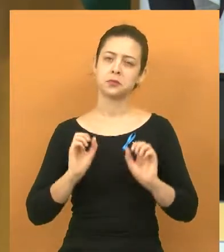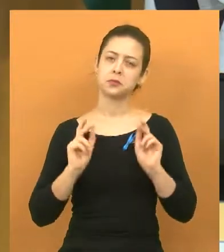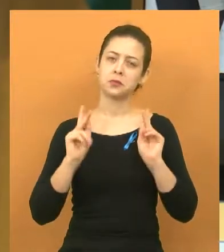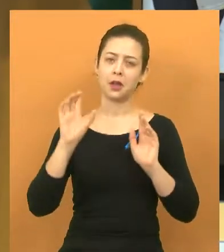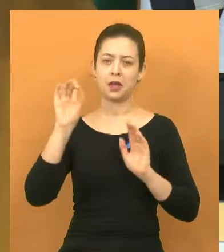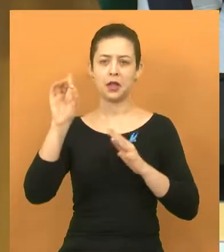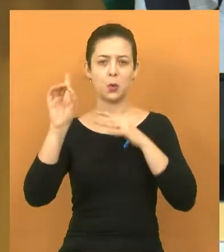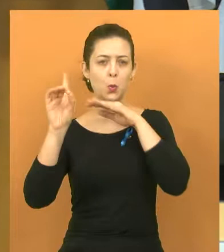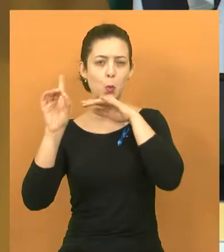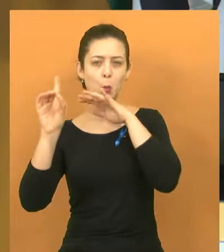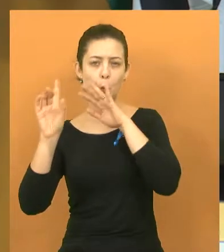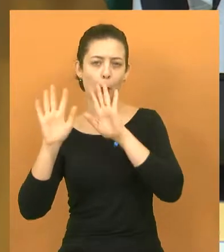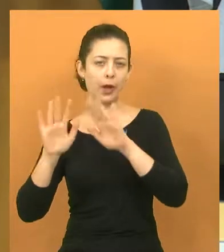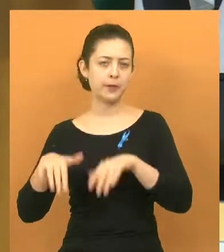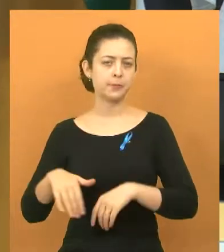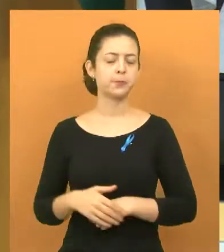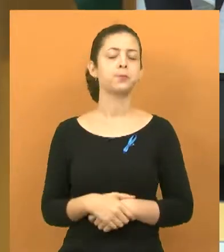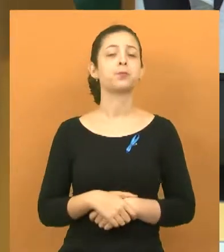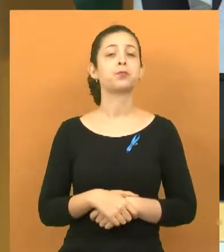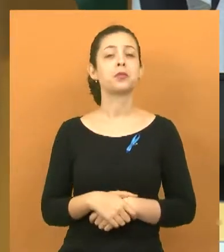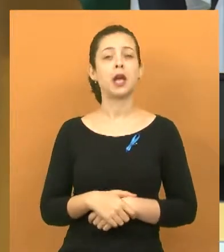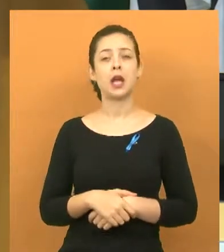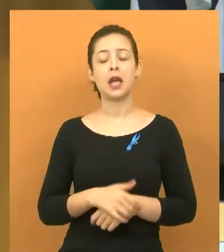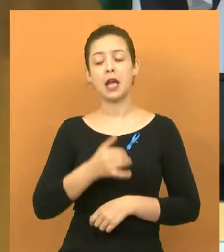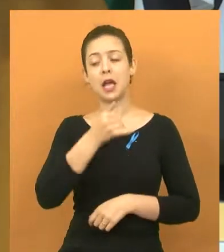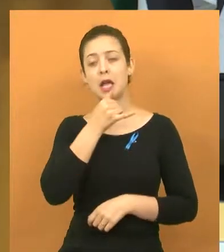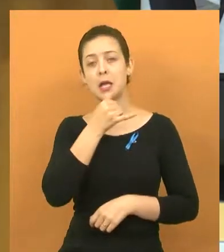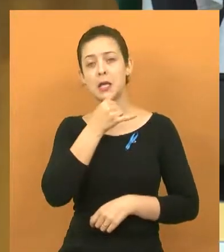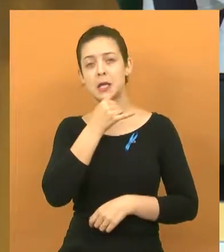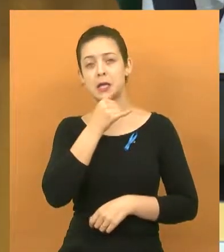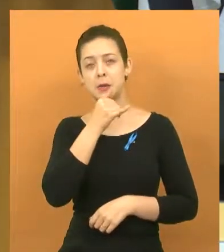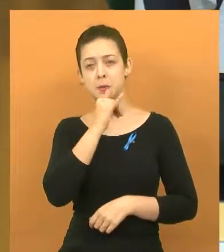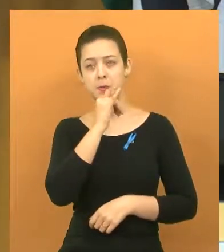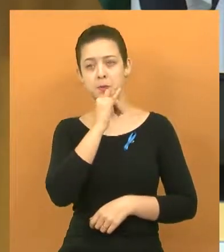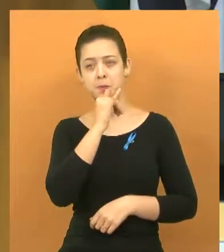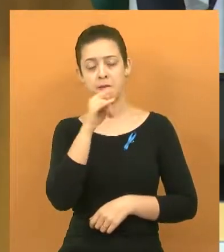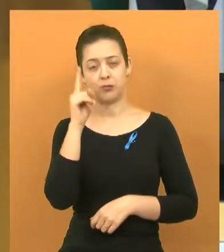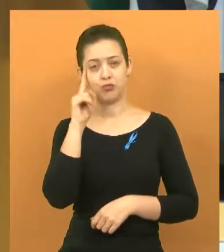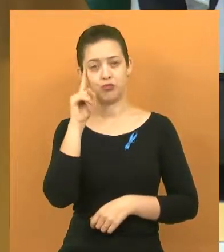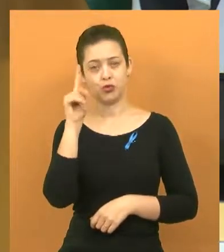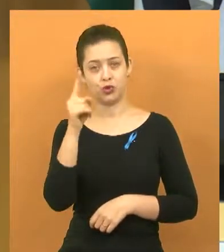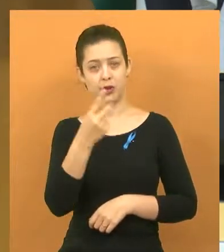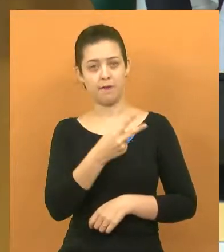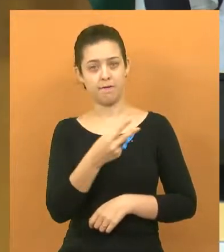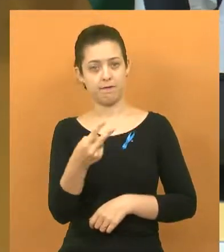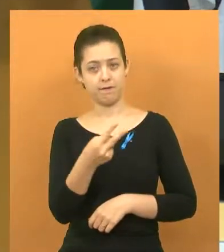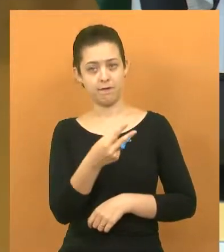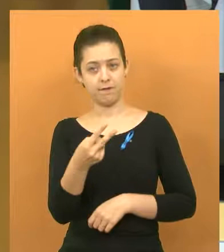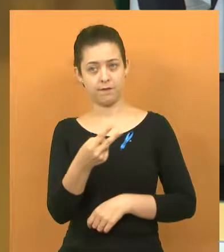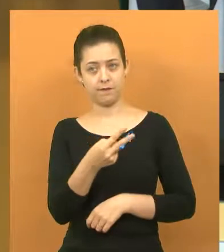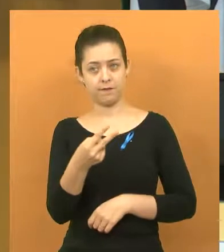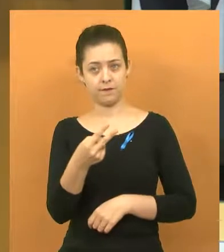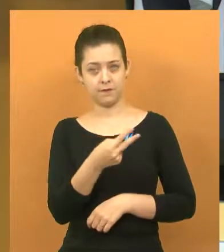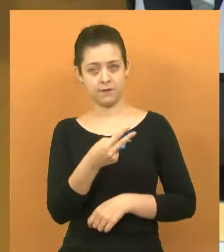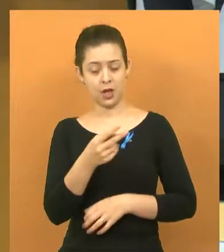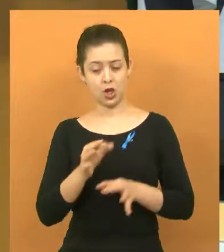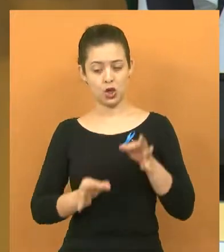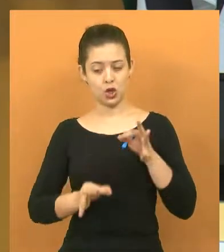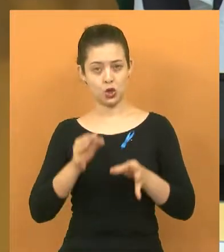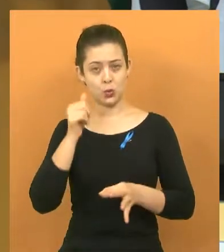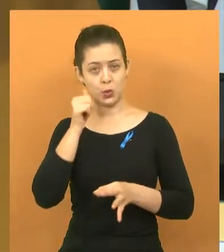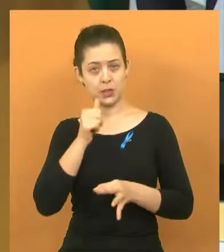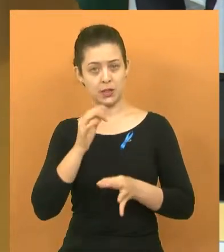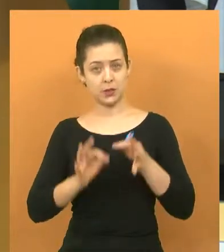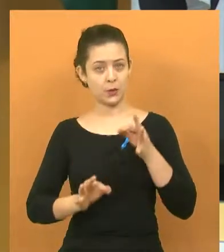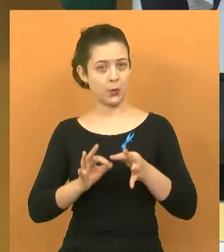Deus não é tão ruim, no caso dele, né, que no dia 22, uma juíza, ela